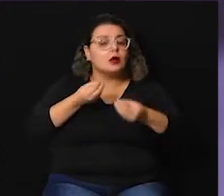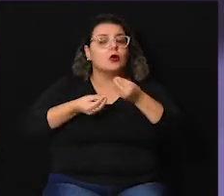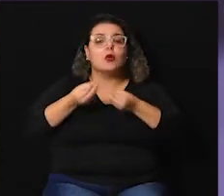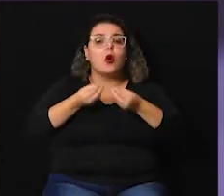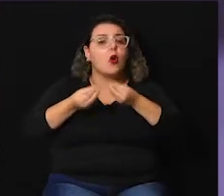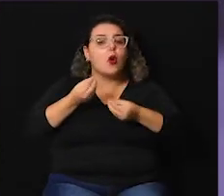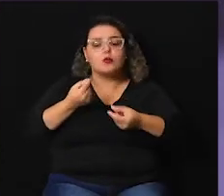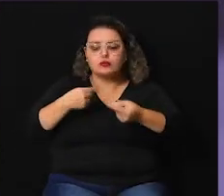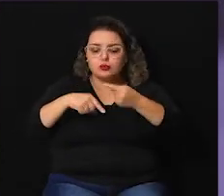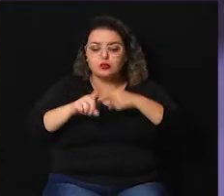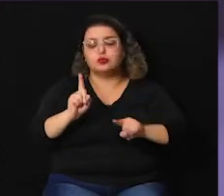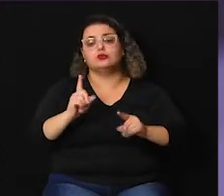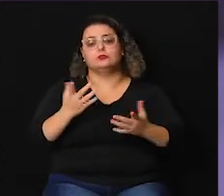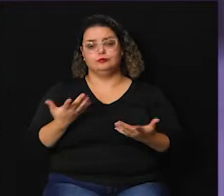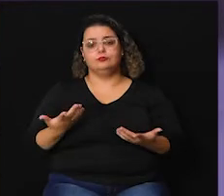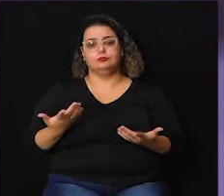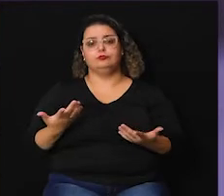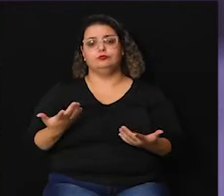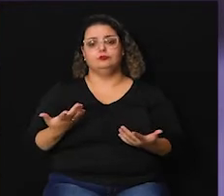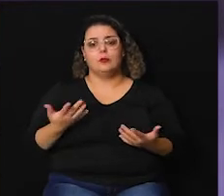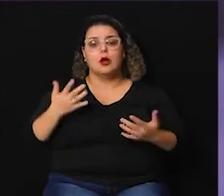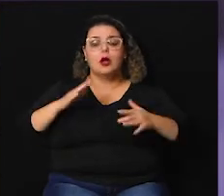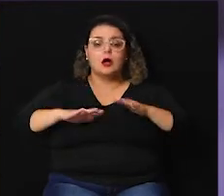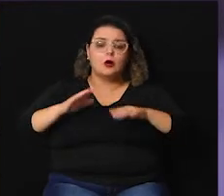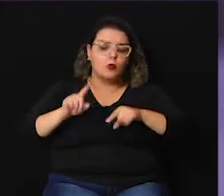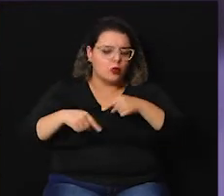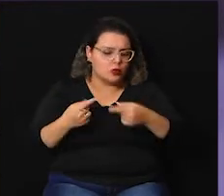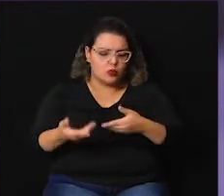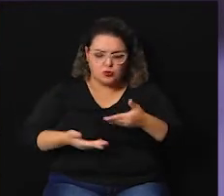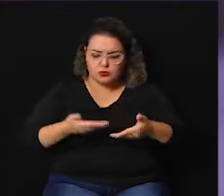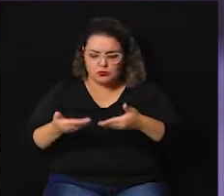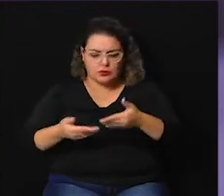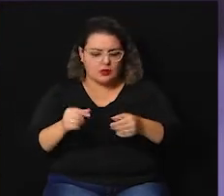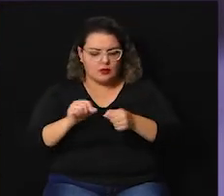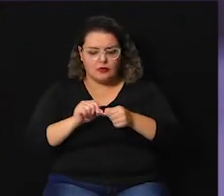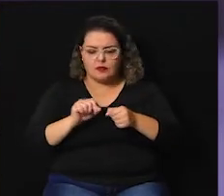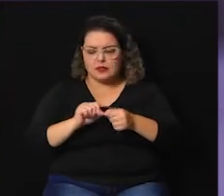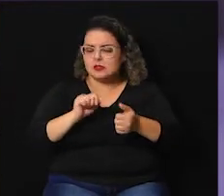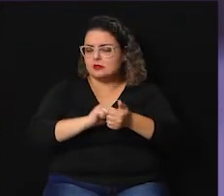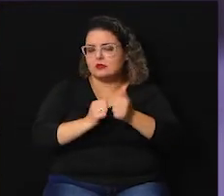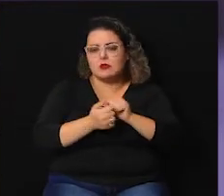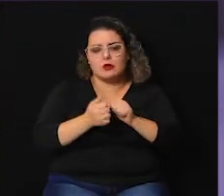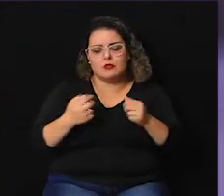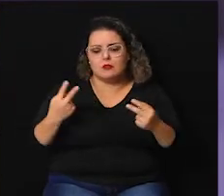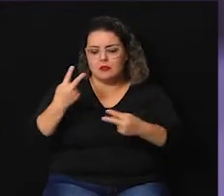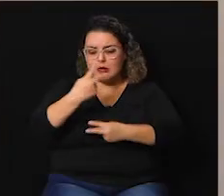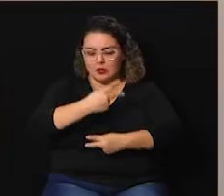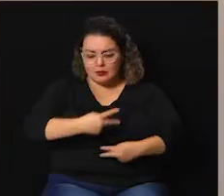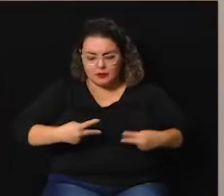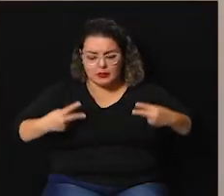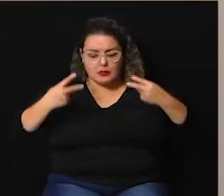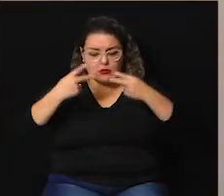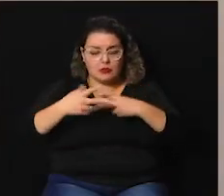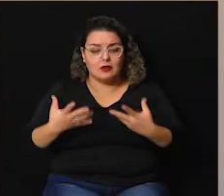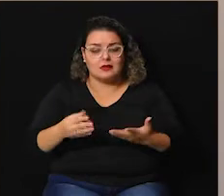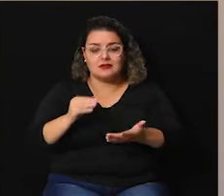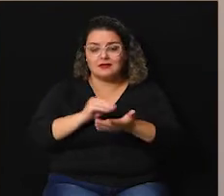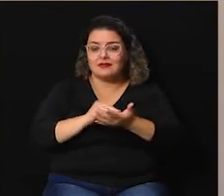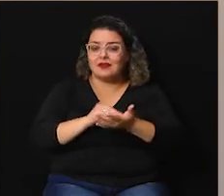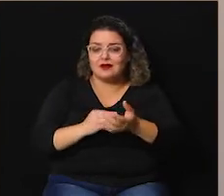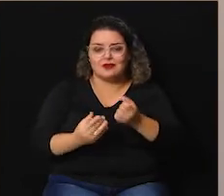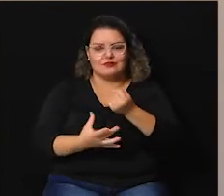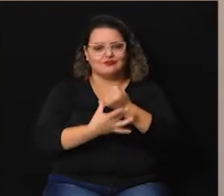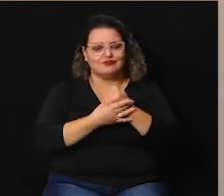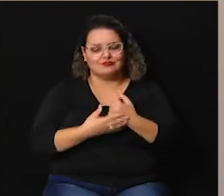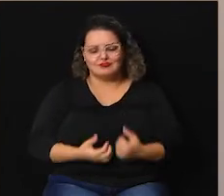superar. Né? Porque mesmo que eu possa, por outros tratamentos, fazer uma reconstituição da imagem, essa insegurança,